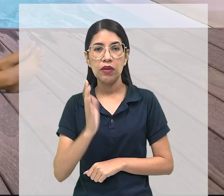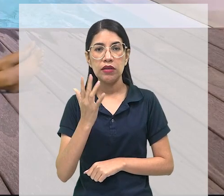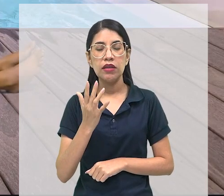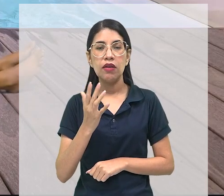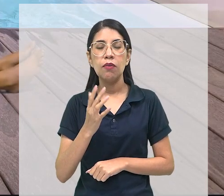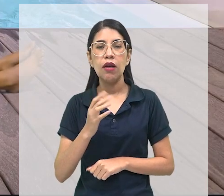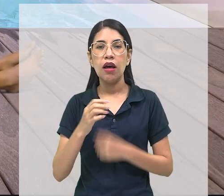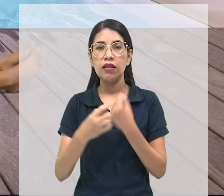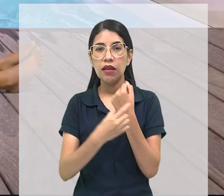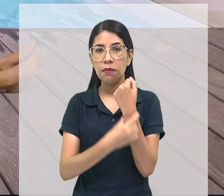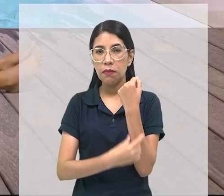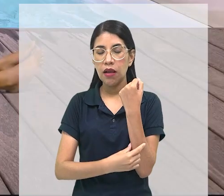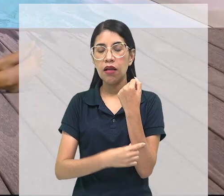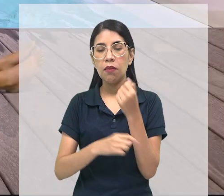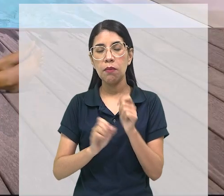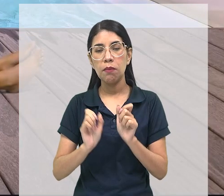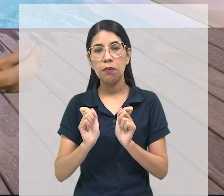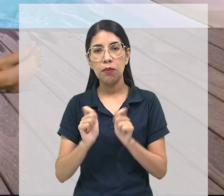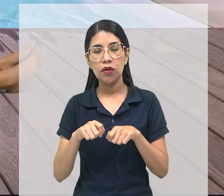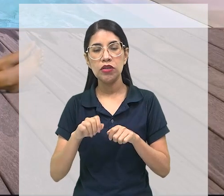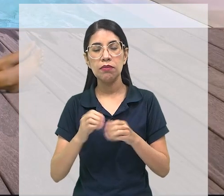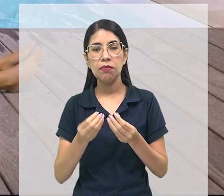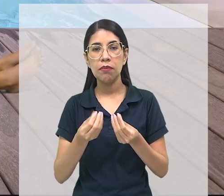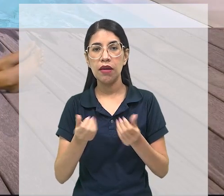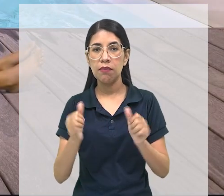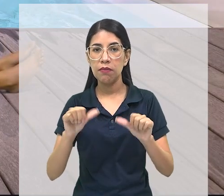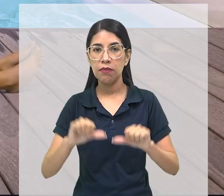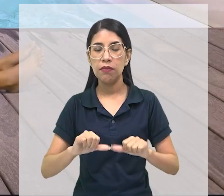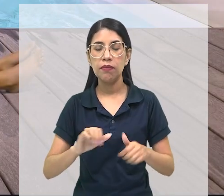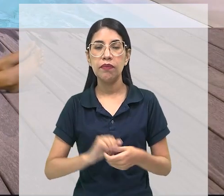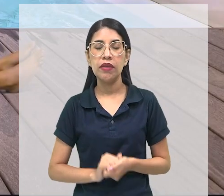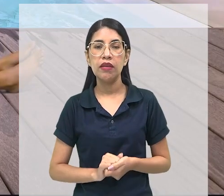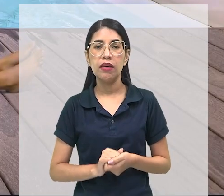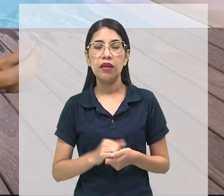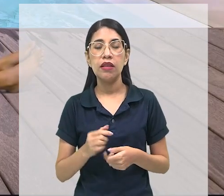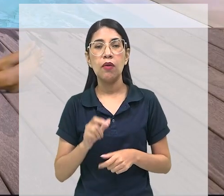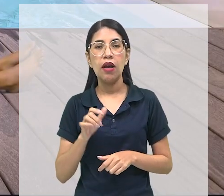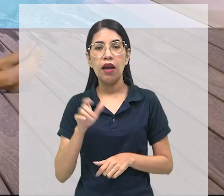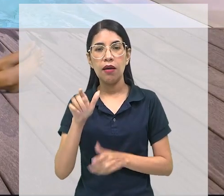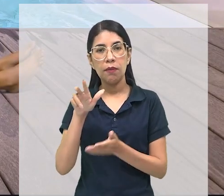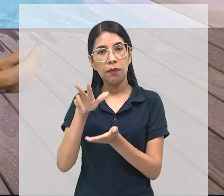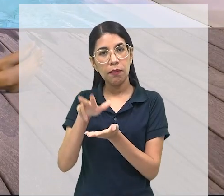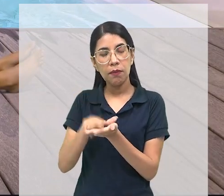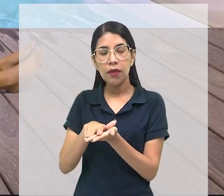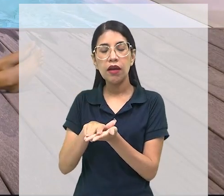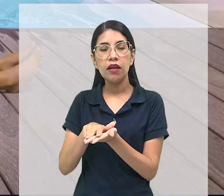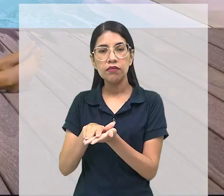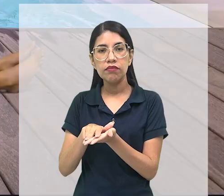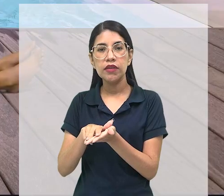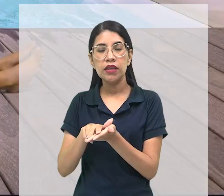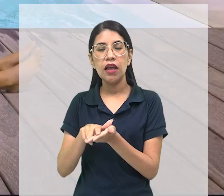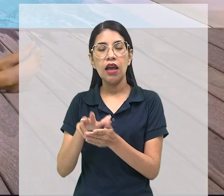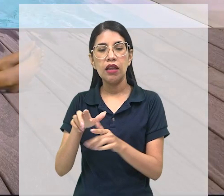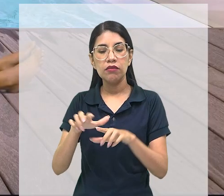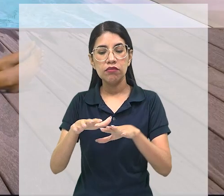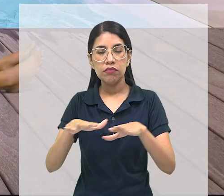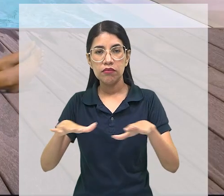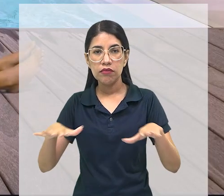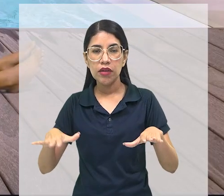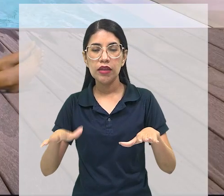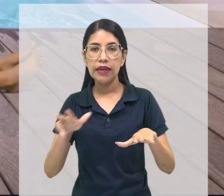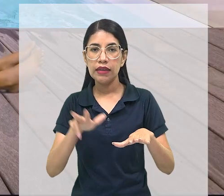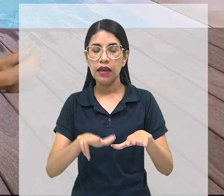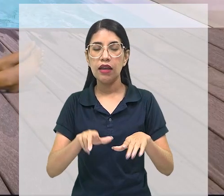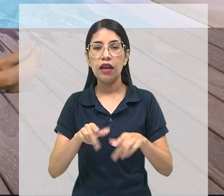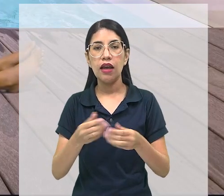você pode agravar a situação. Então, deixou a vítima completamente deitada no chão, você vai começar